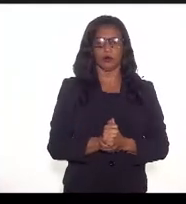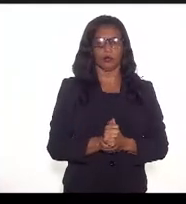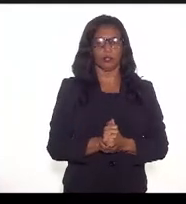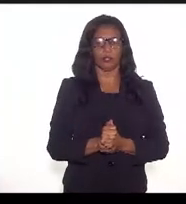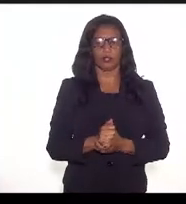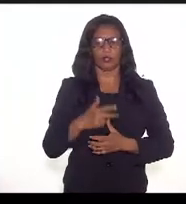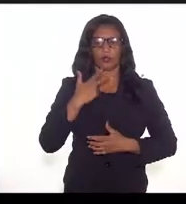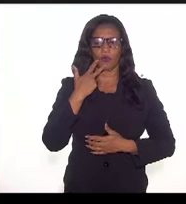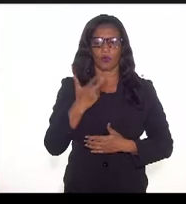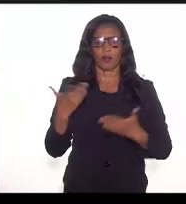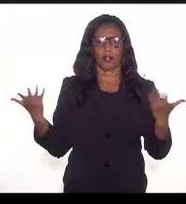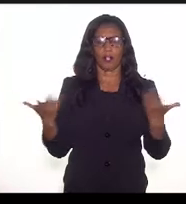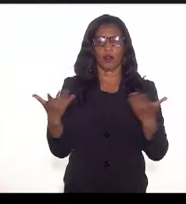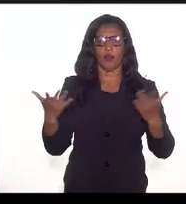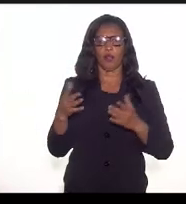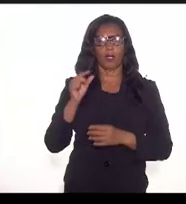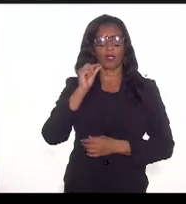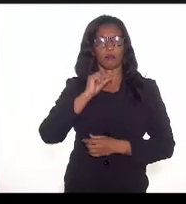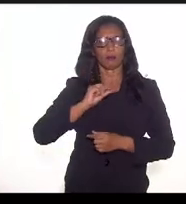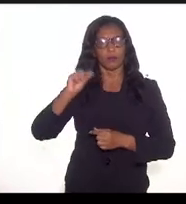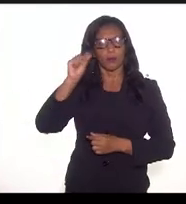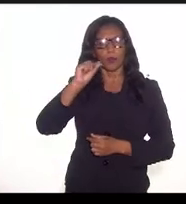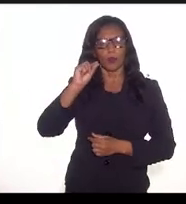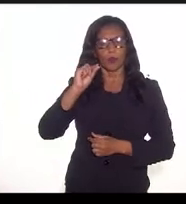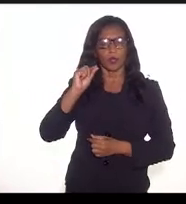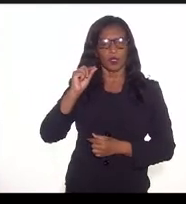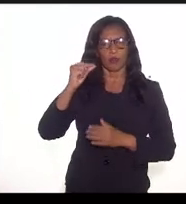Vou falar agora um pouquinho dos nossos produtos, né? A nossa posição de